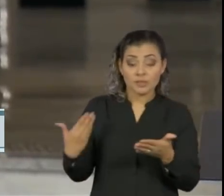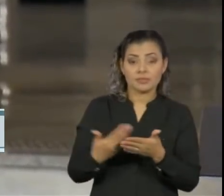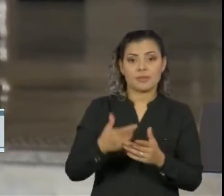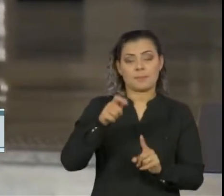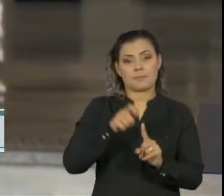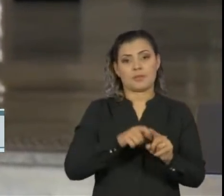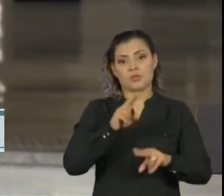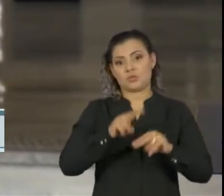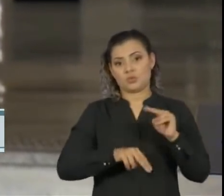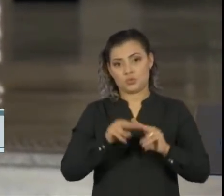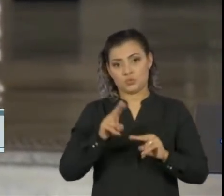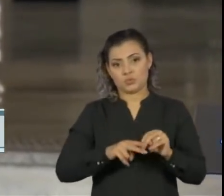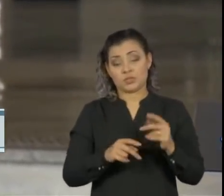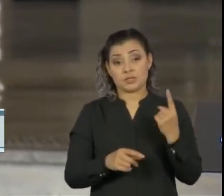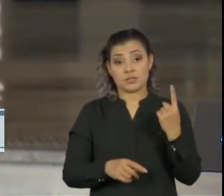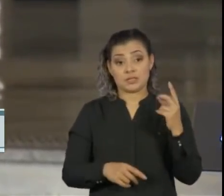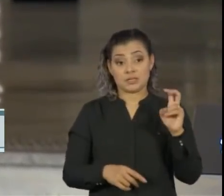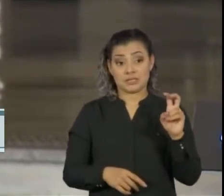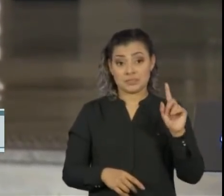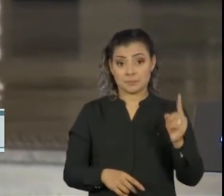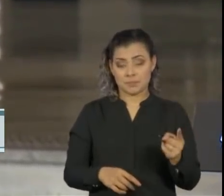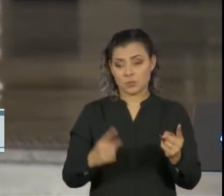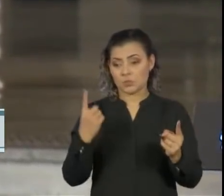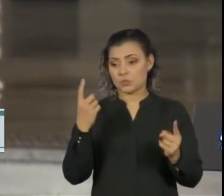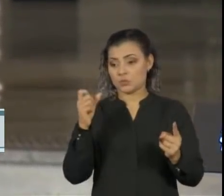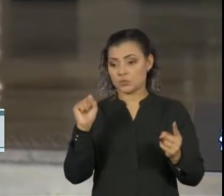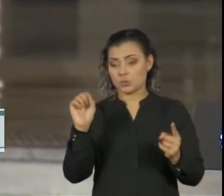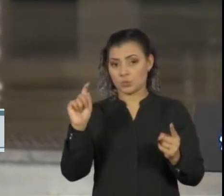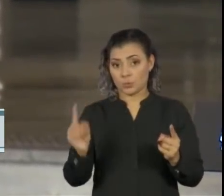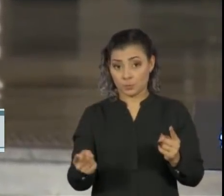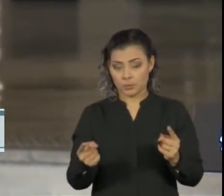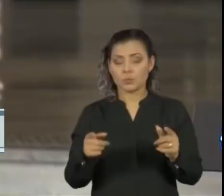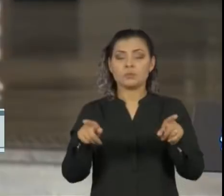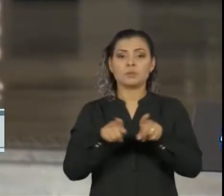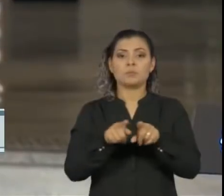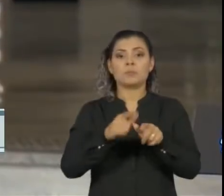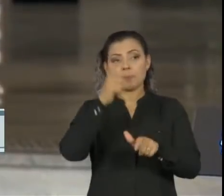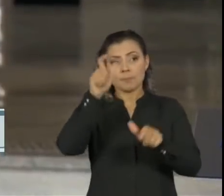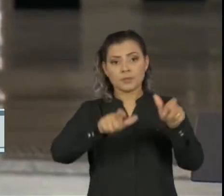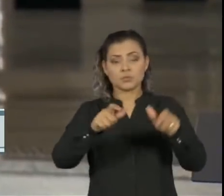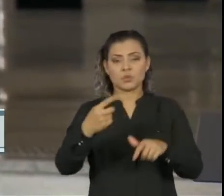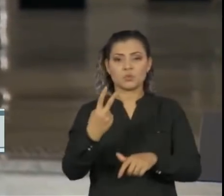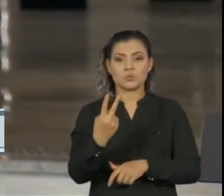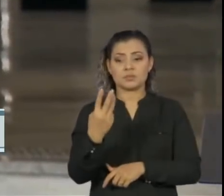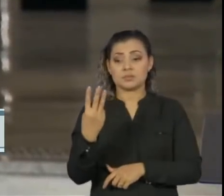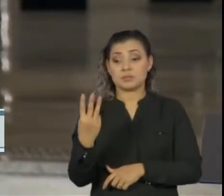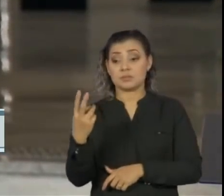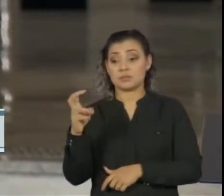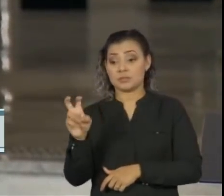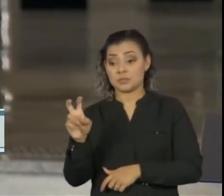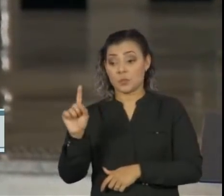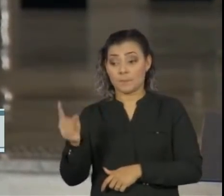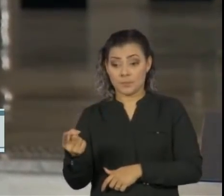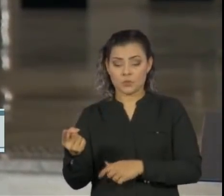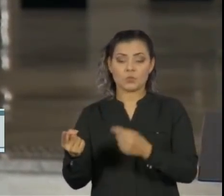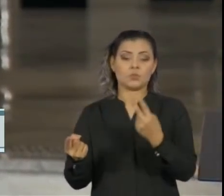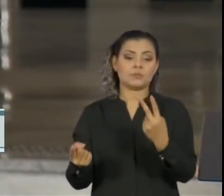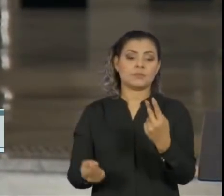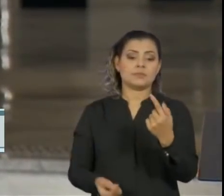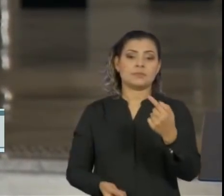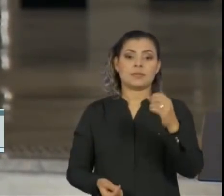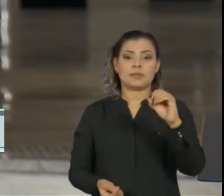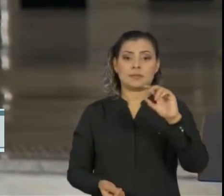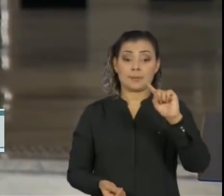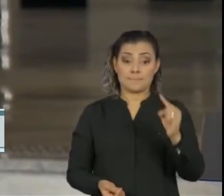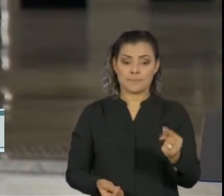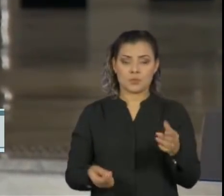junho, entre 15 mil e 18 mil, e número de casos entre 235 mil e